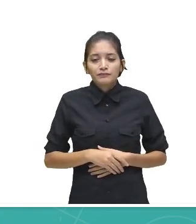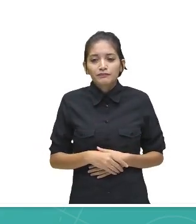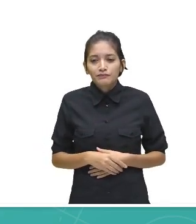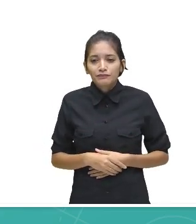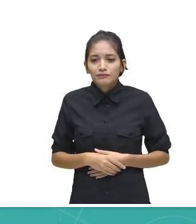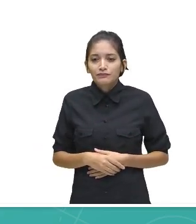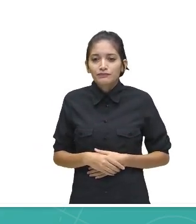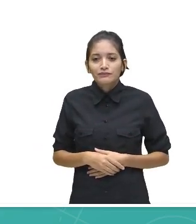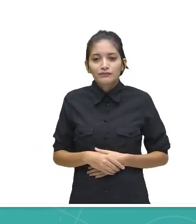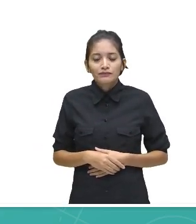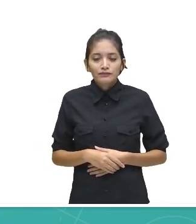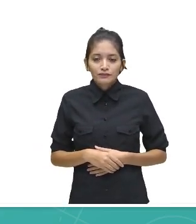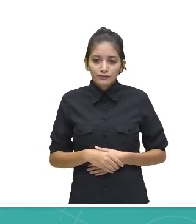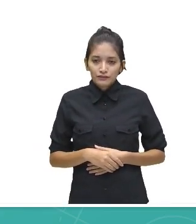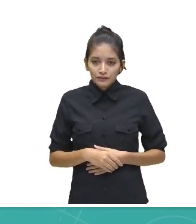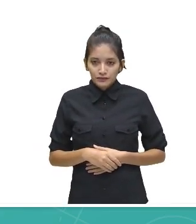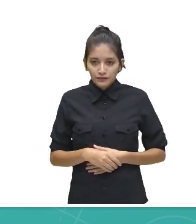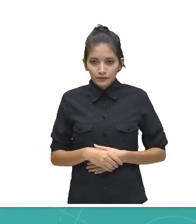ensino fundamental.